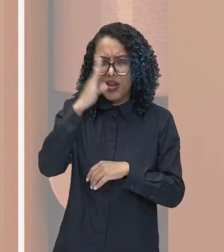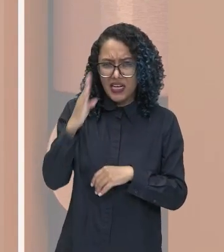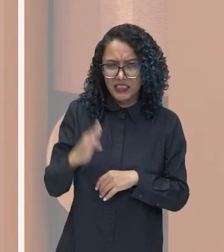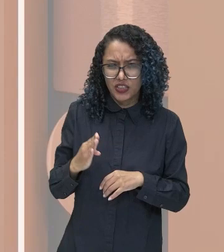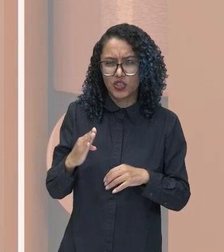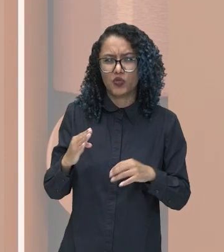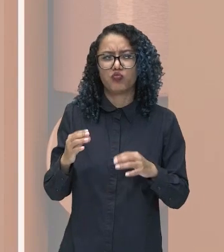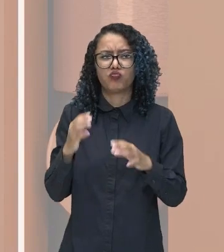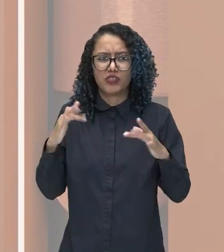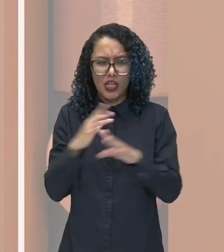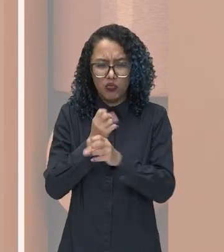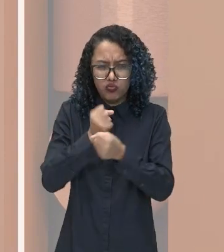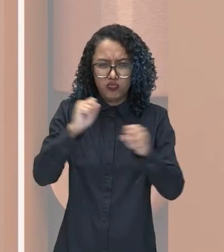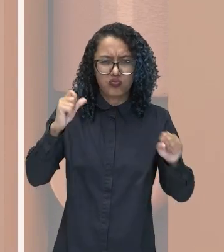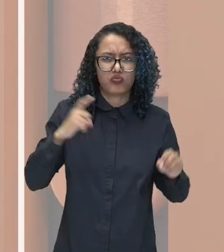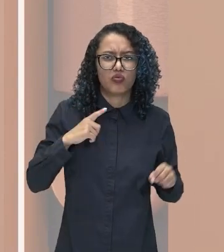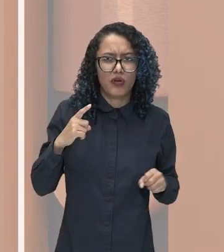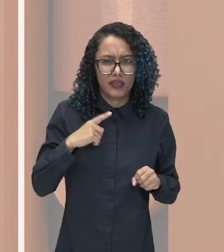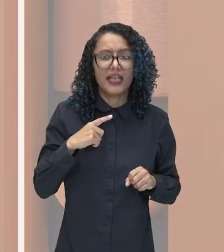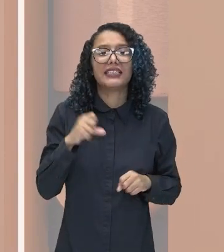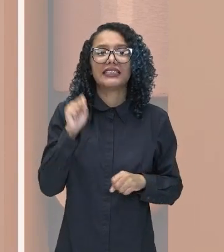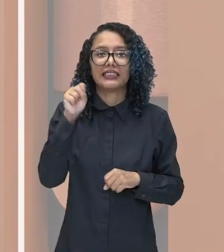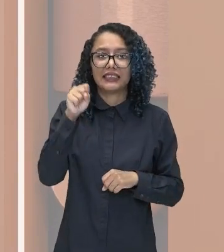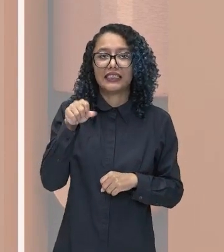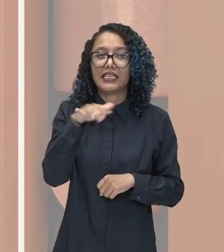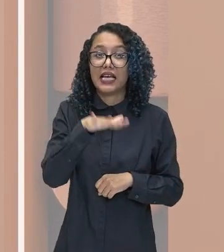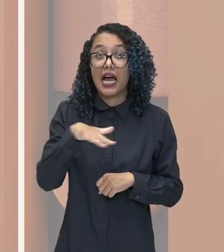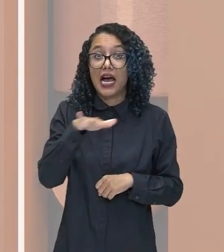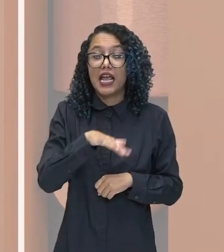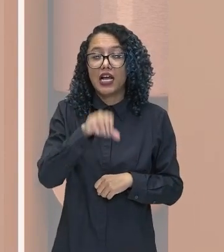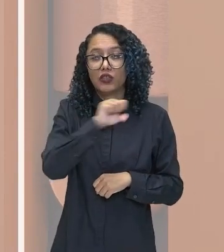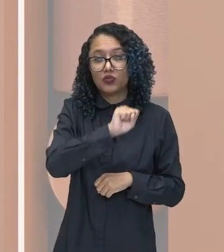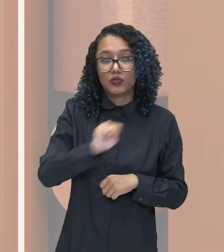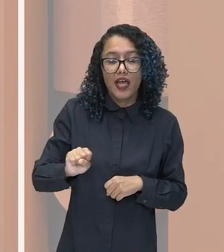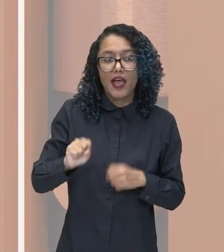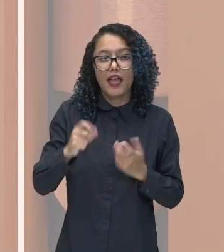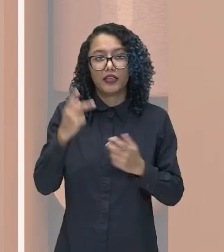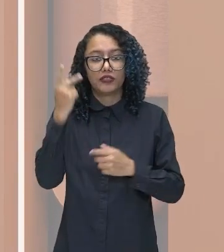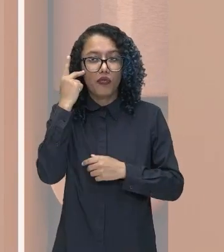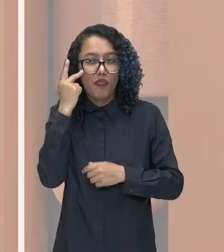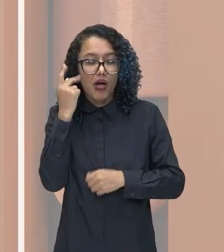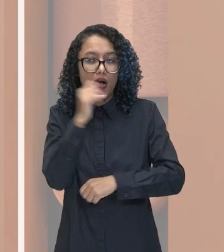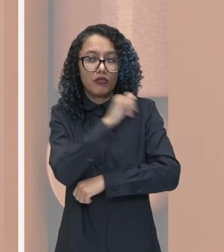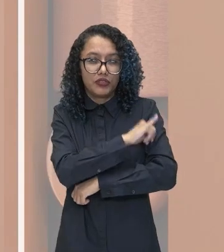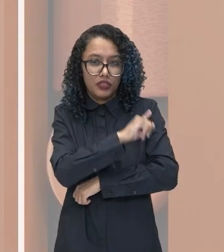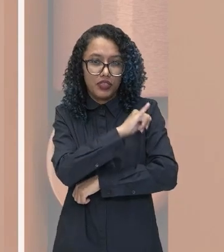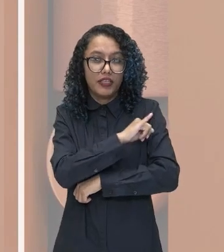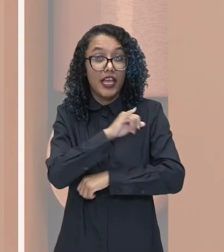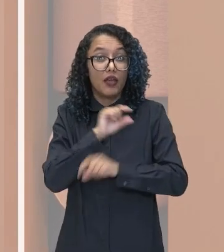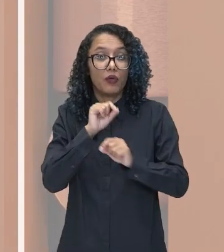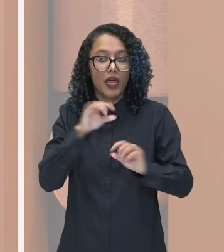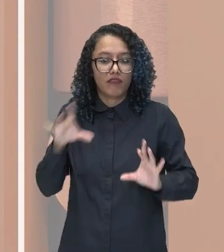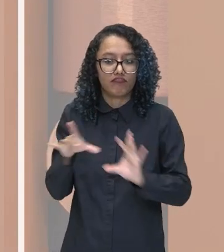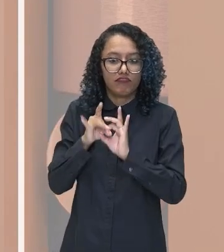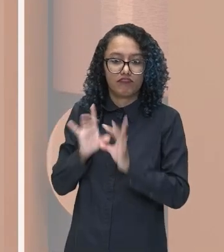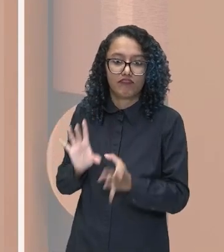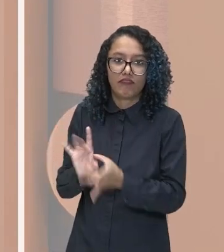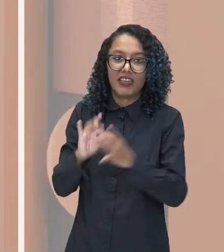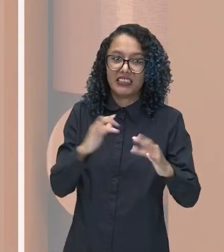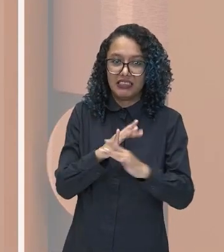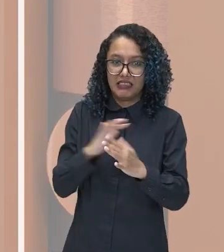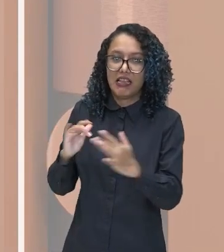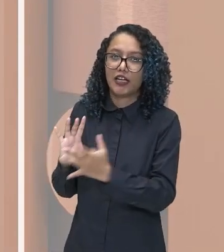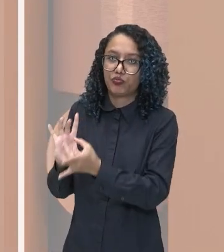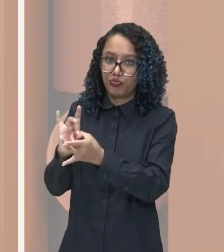para a região do sudeste, pegando ali São Paulo e Rio de Janeiro, onde as cidades elas acabam se juntando, tá? E é a